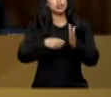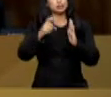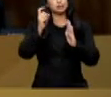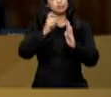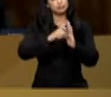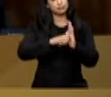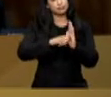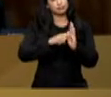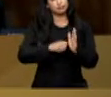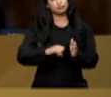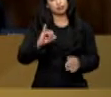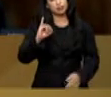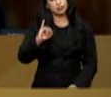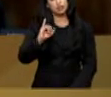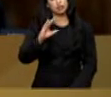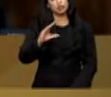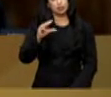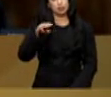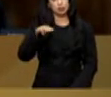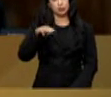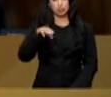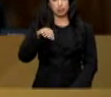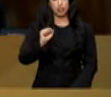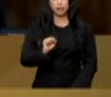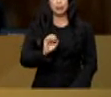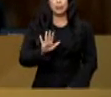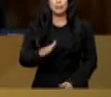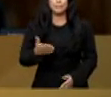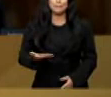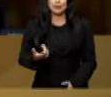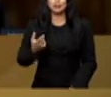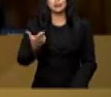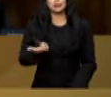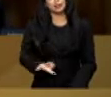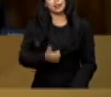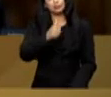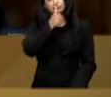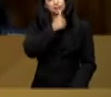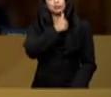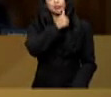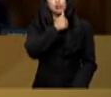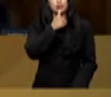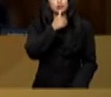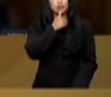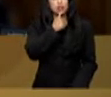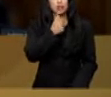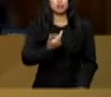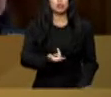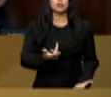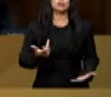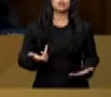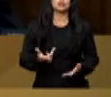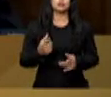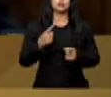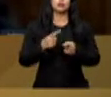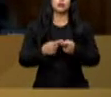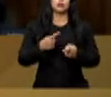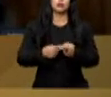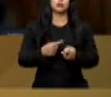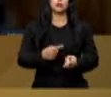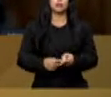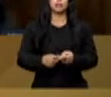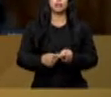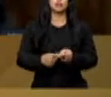ICMS. Mas acho que esse é o preço a se pagar em nome de uma ponderação e